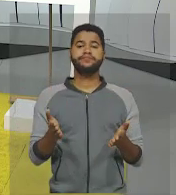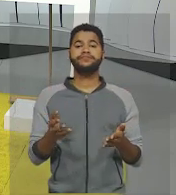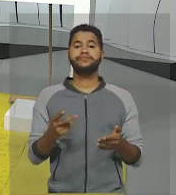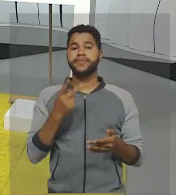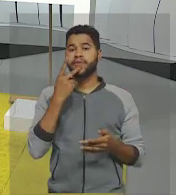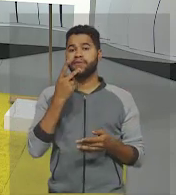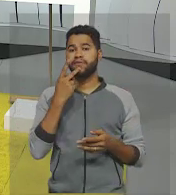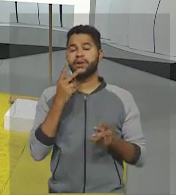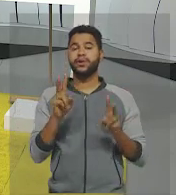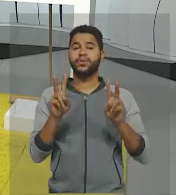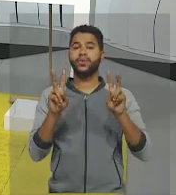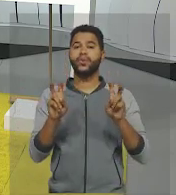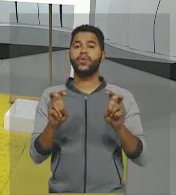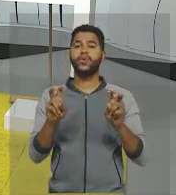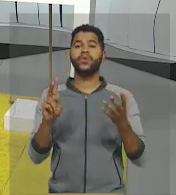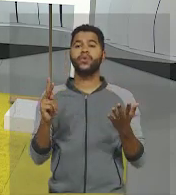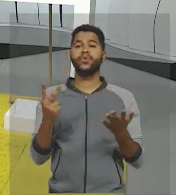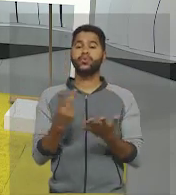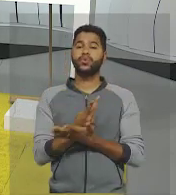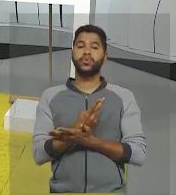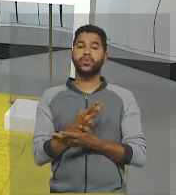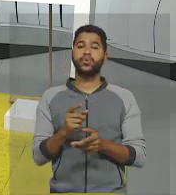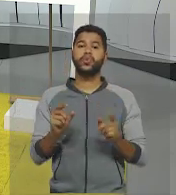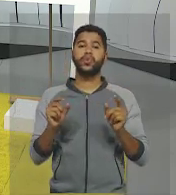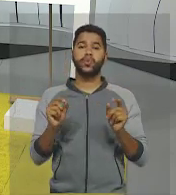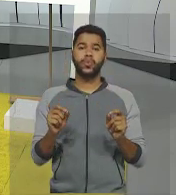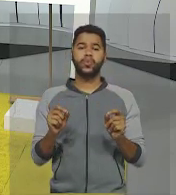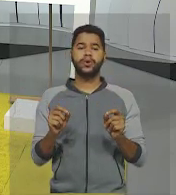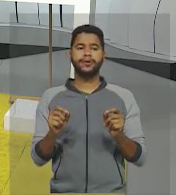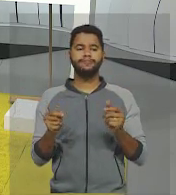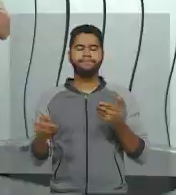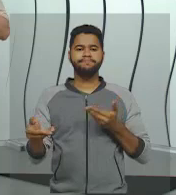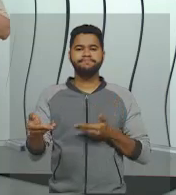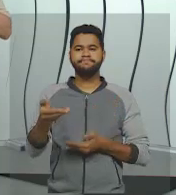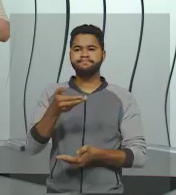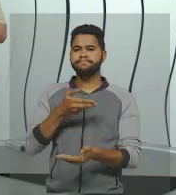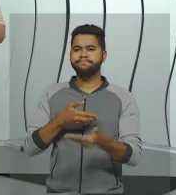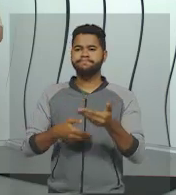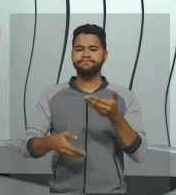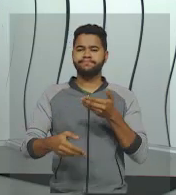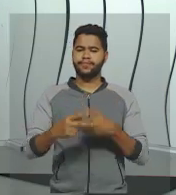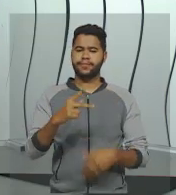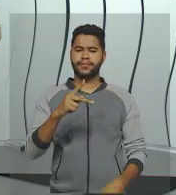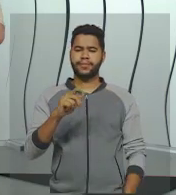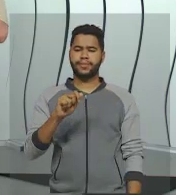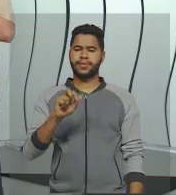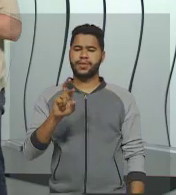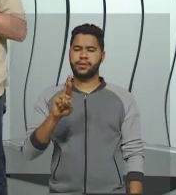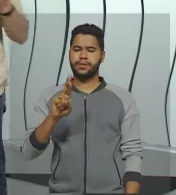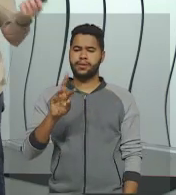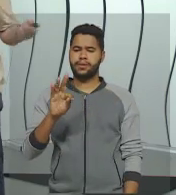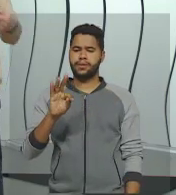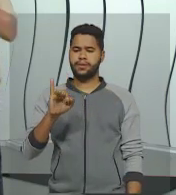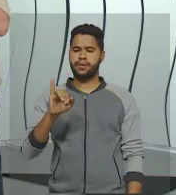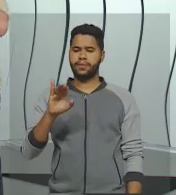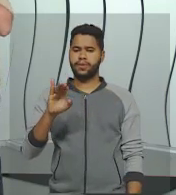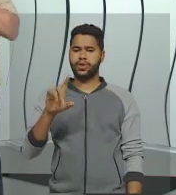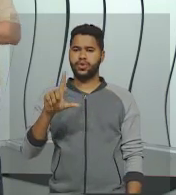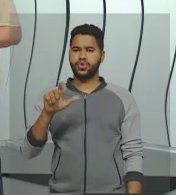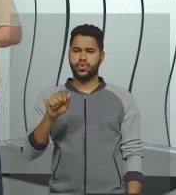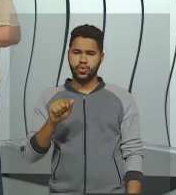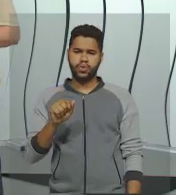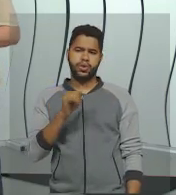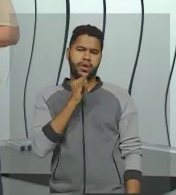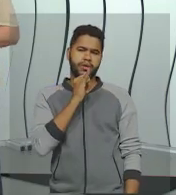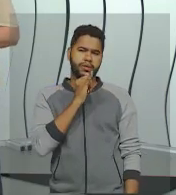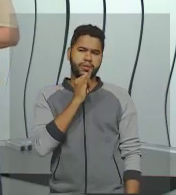falando ali de uma situação onde estávamos lidando com uma partícula. Quando lidamos com um corpo extenso, como foi